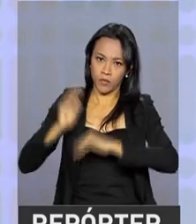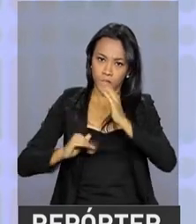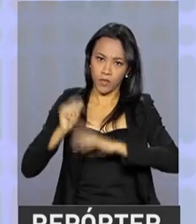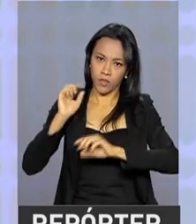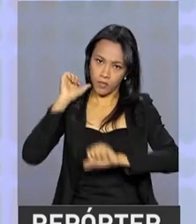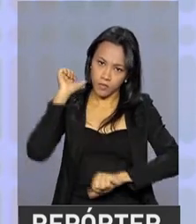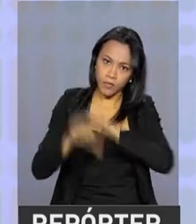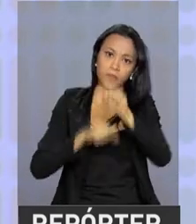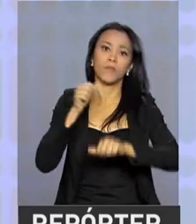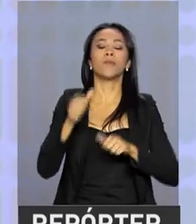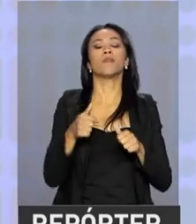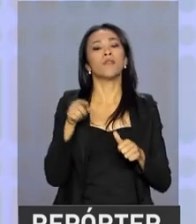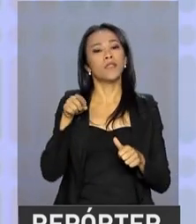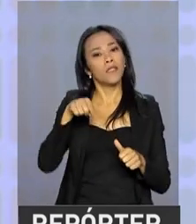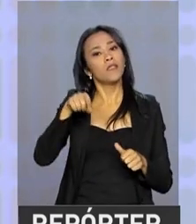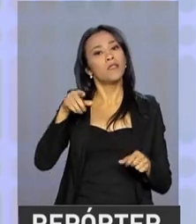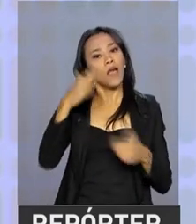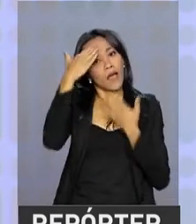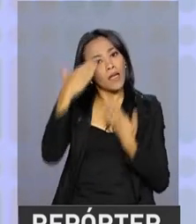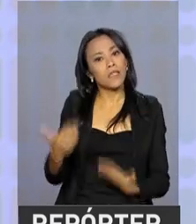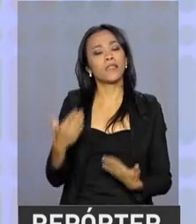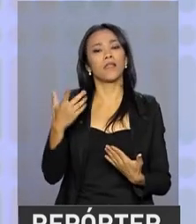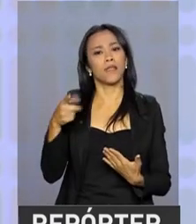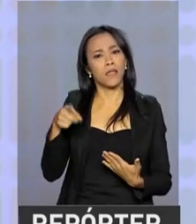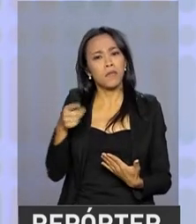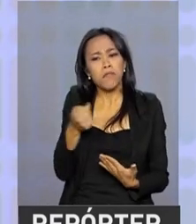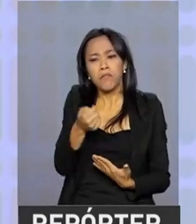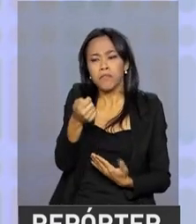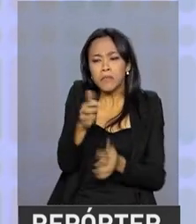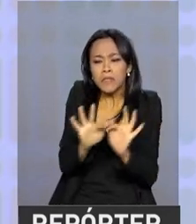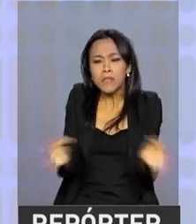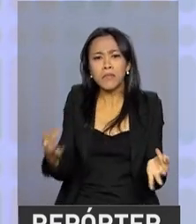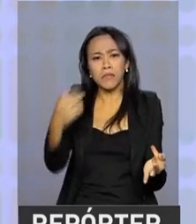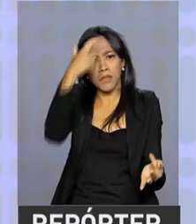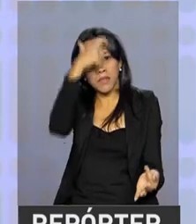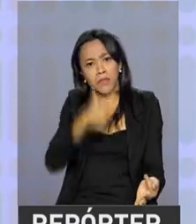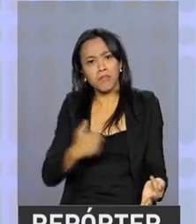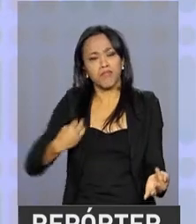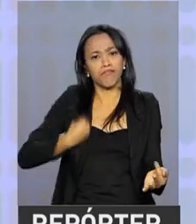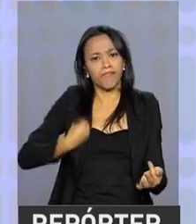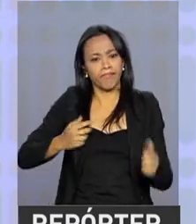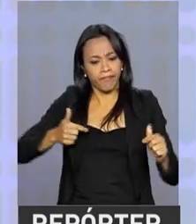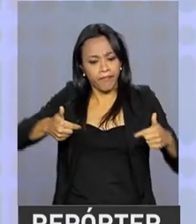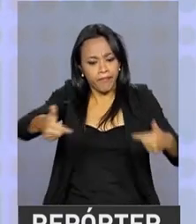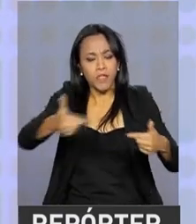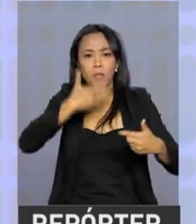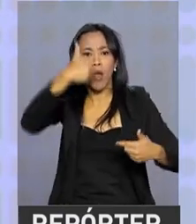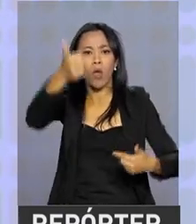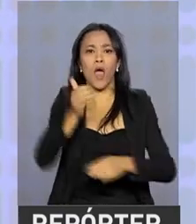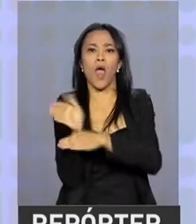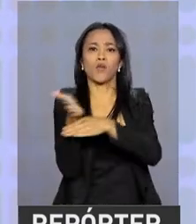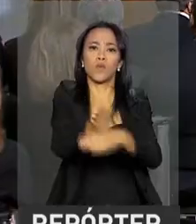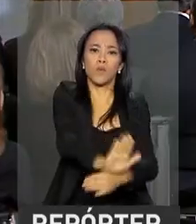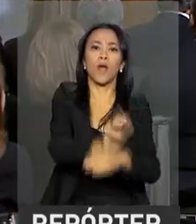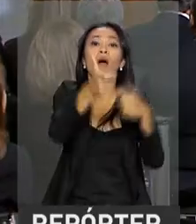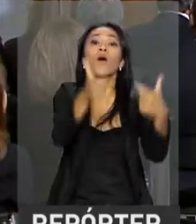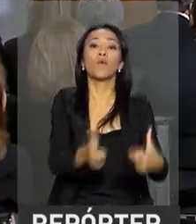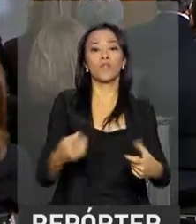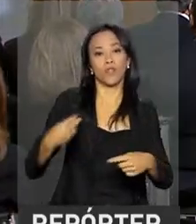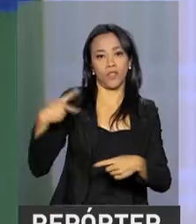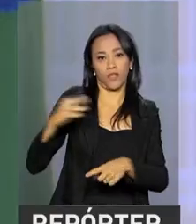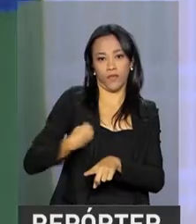todos aqueles que são capazes com pequenas ações de melhorar a comunidade onde vivem o